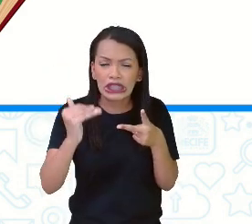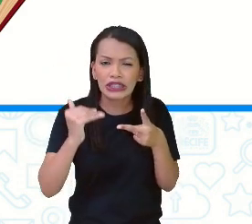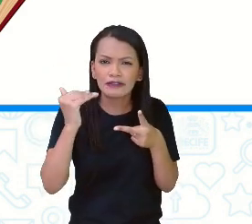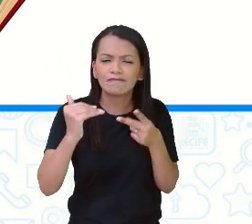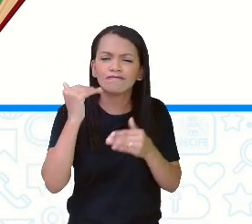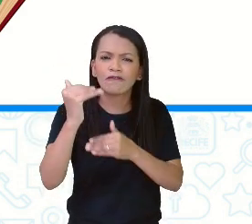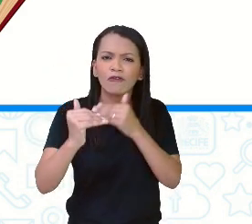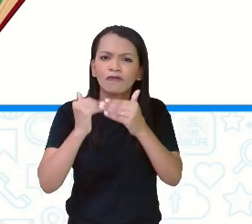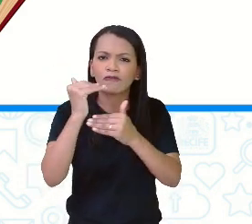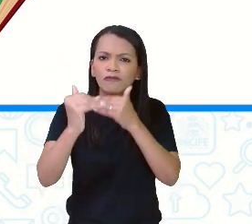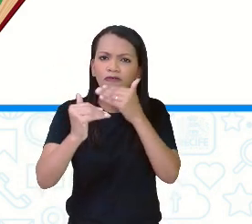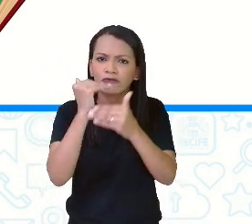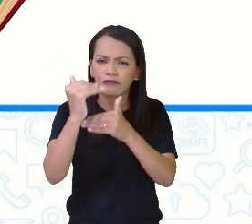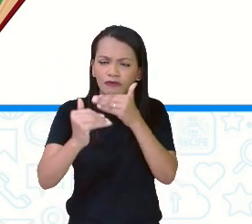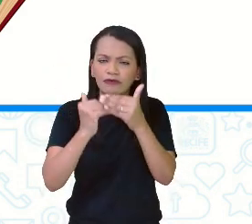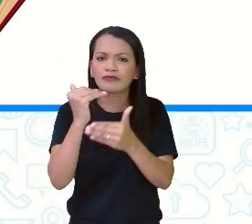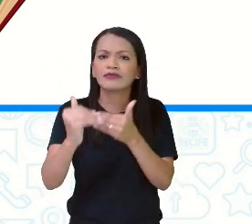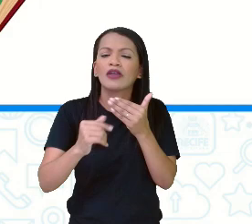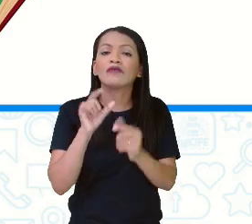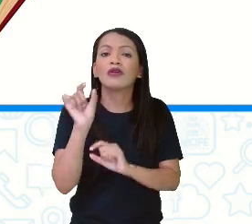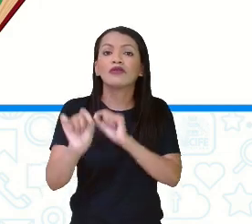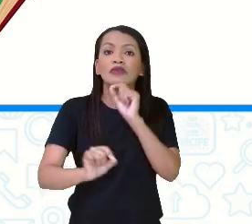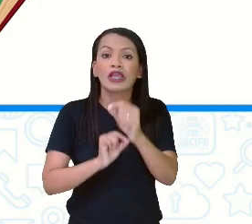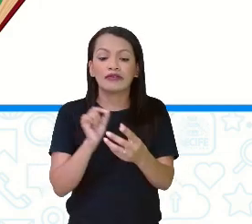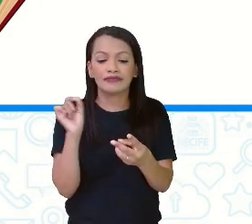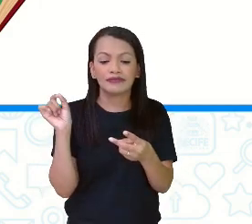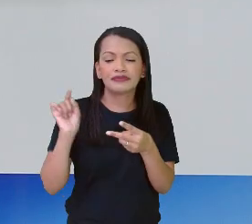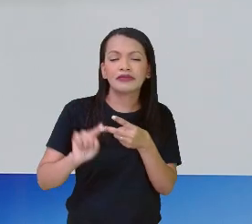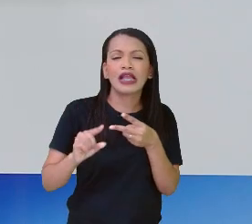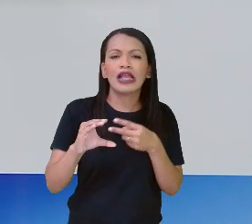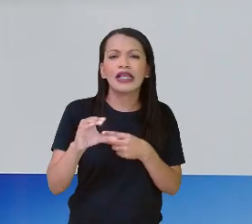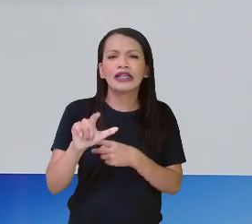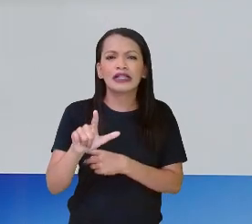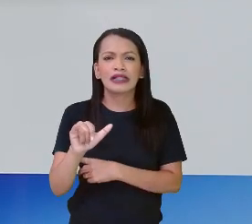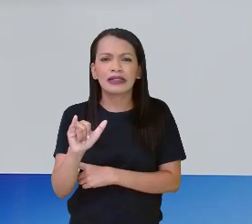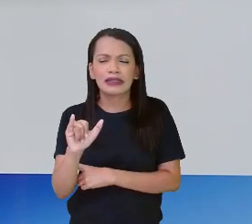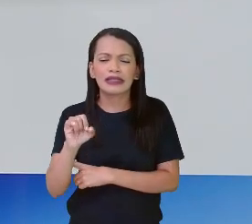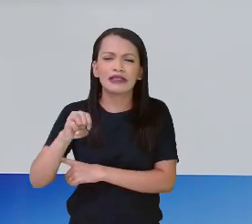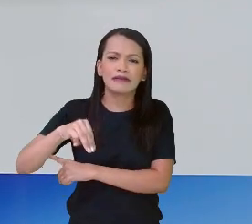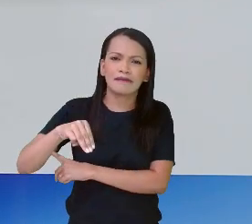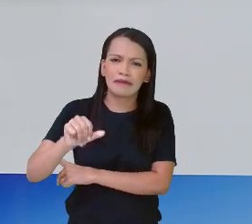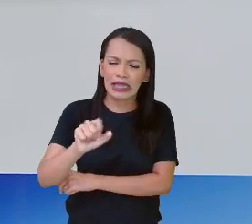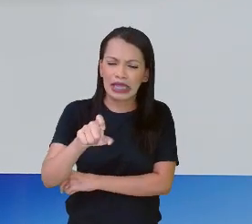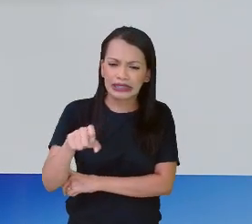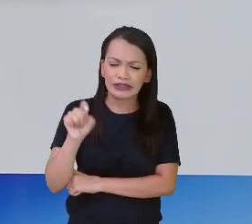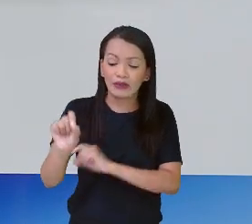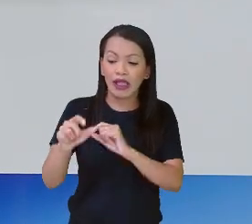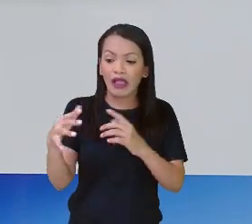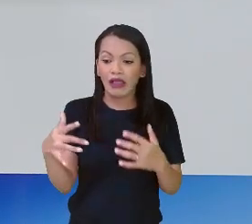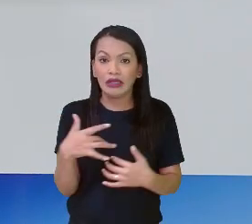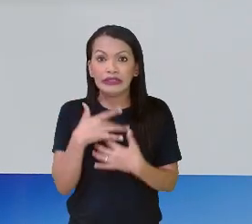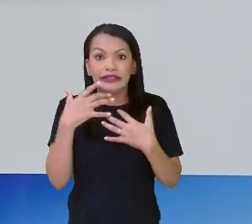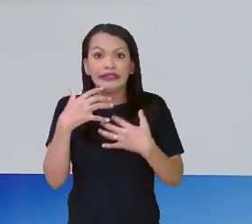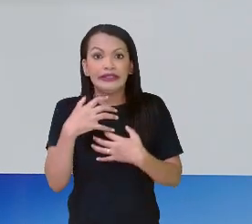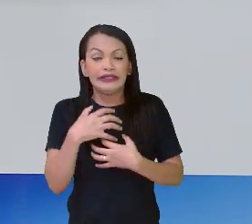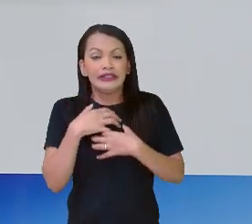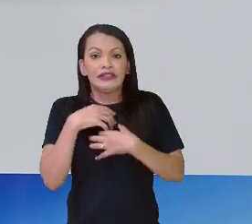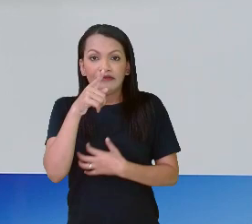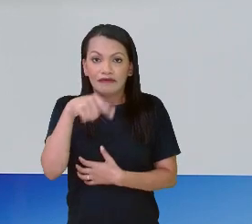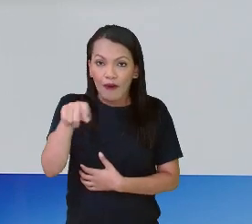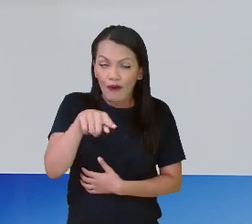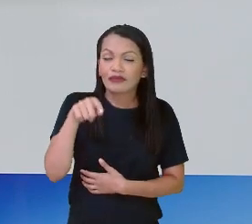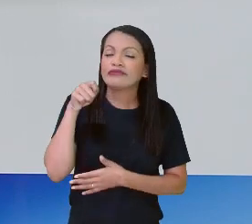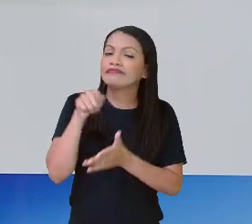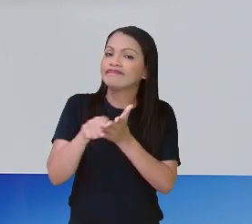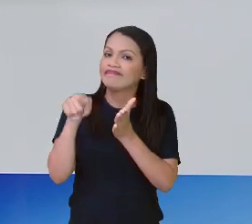acontecimentos, aí vai ter o momento de tensão, que é o clímax, é aquele momento na história de maior suspense. Então, você que quer escrever um conto, vê quanta